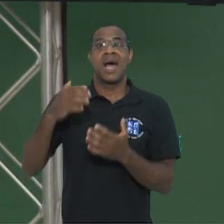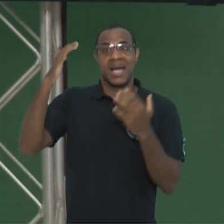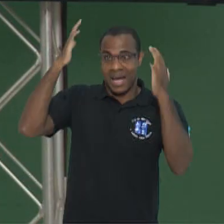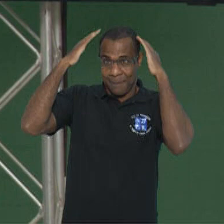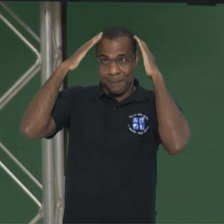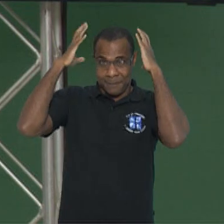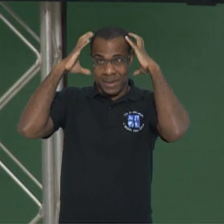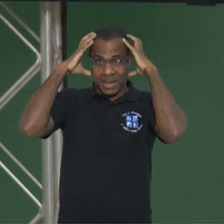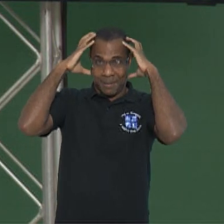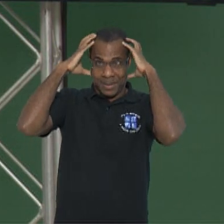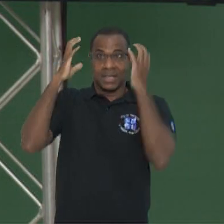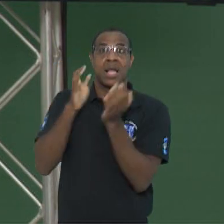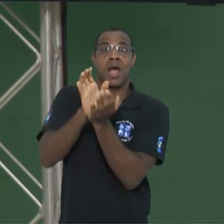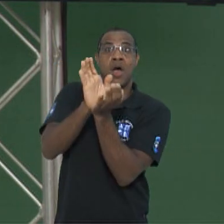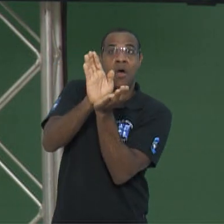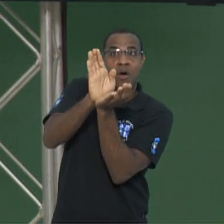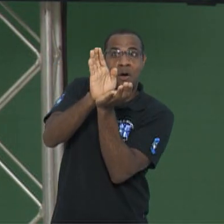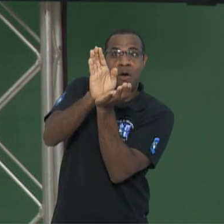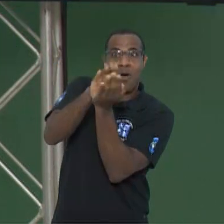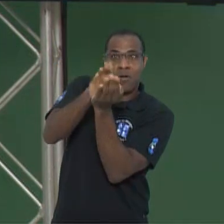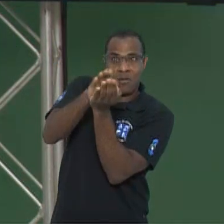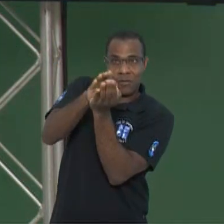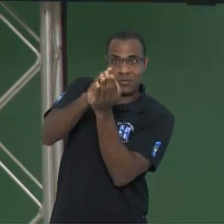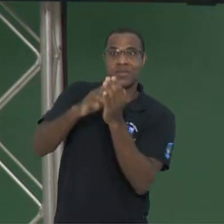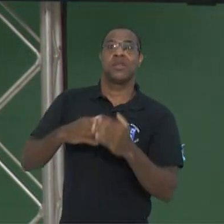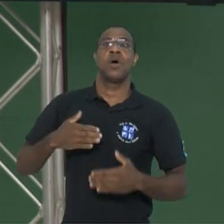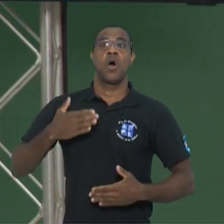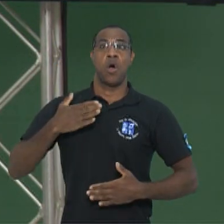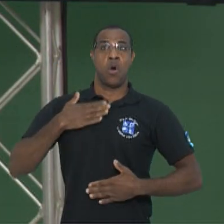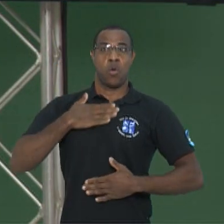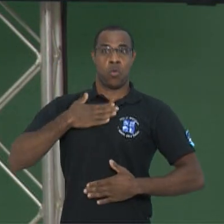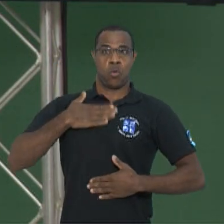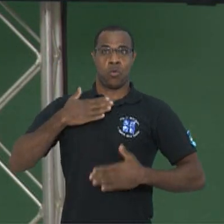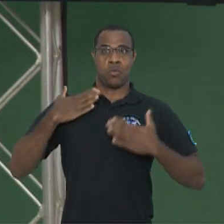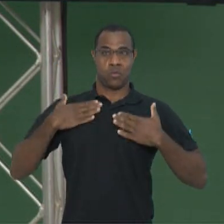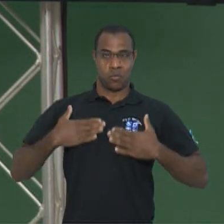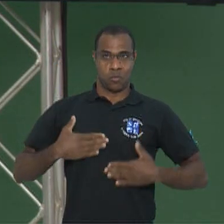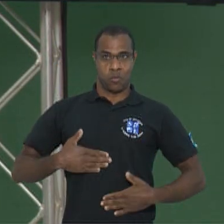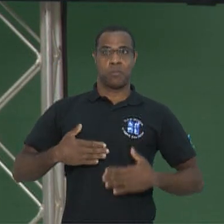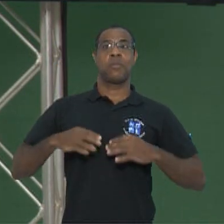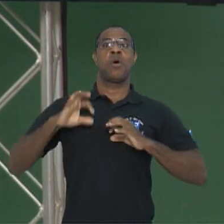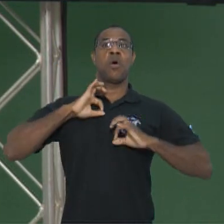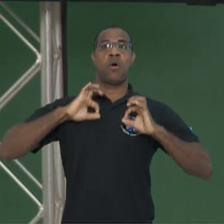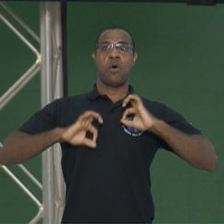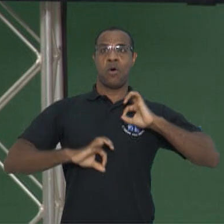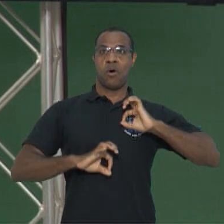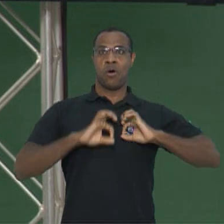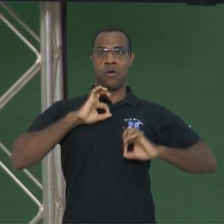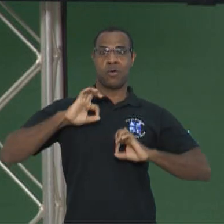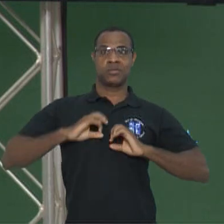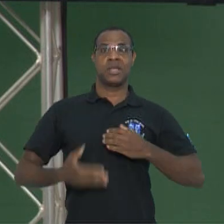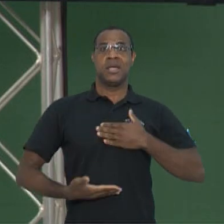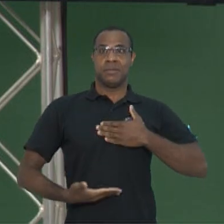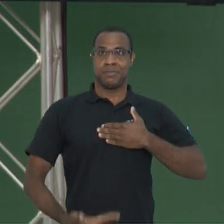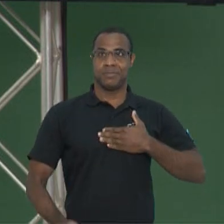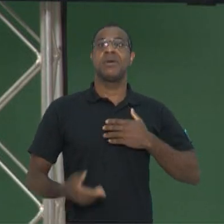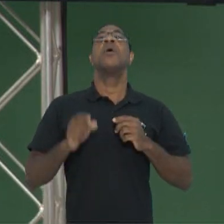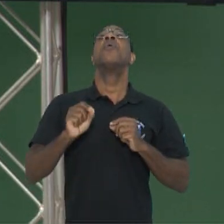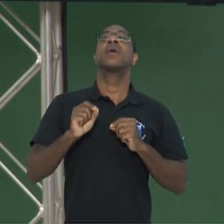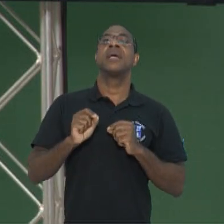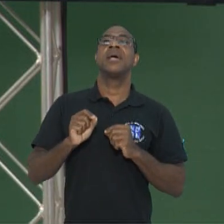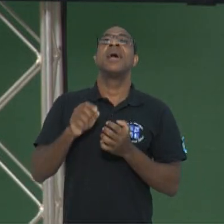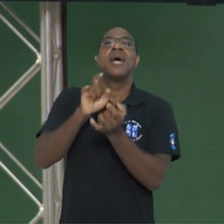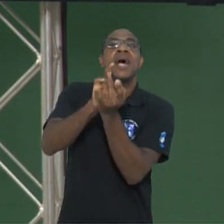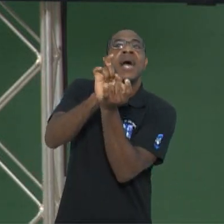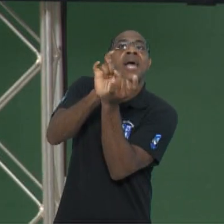onça e a parte baixa, né, de hipopótamo. É uma mistura de animais, né,